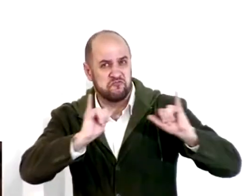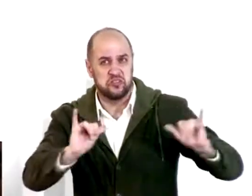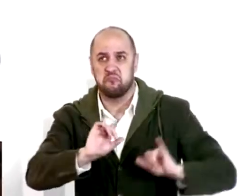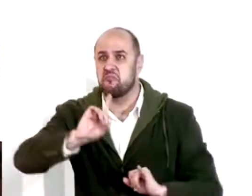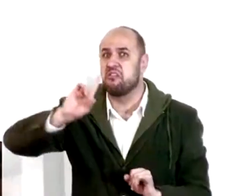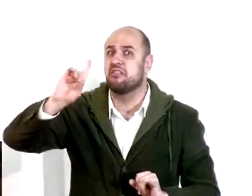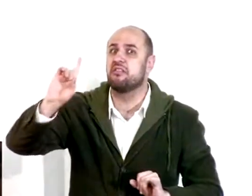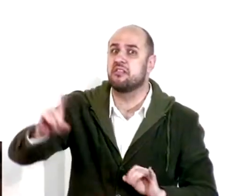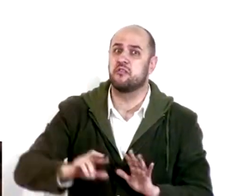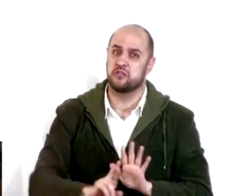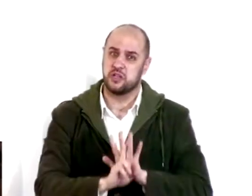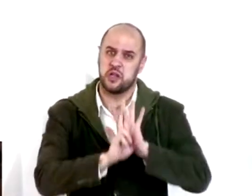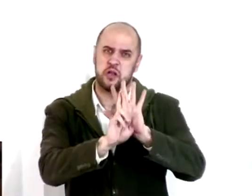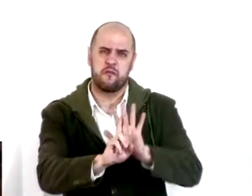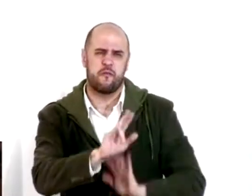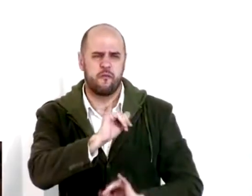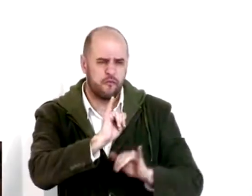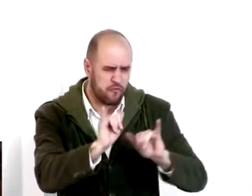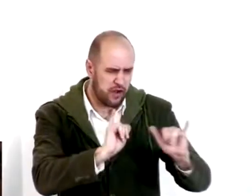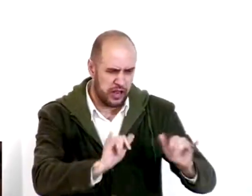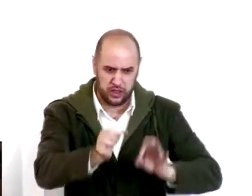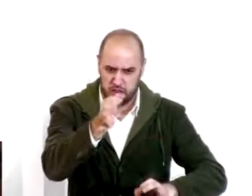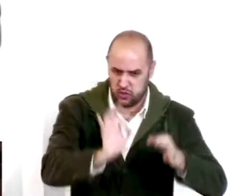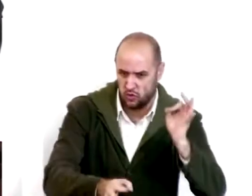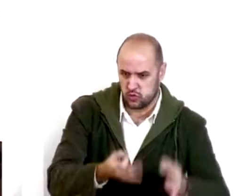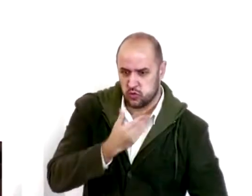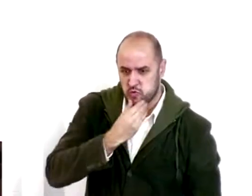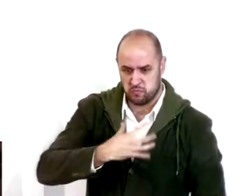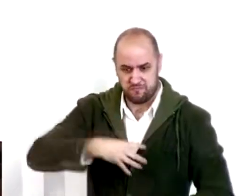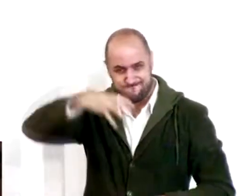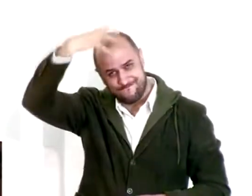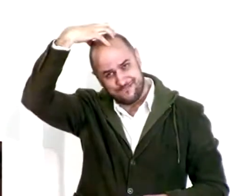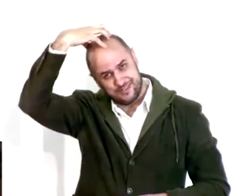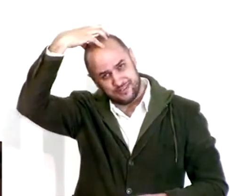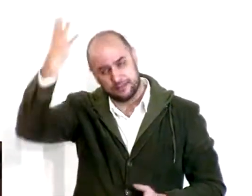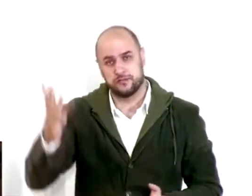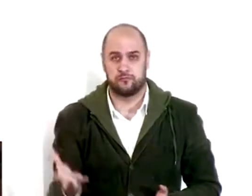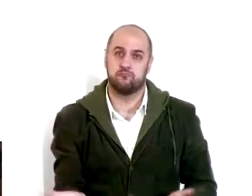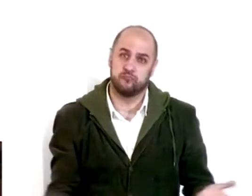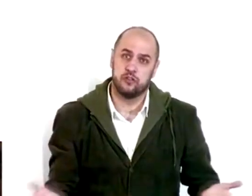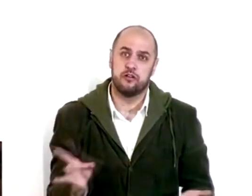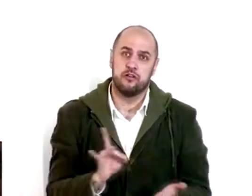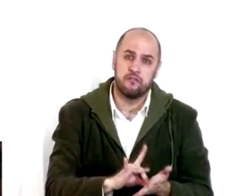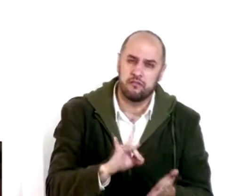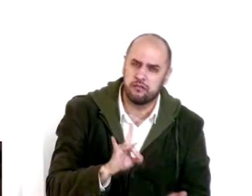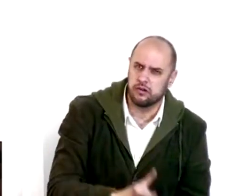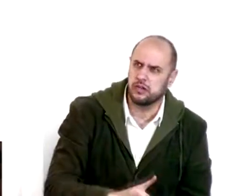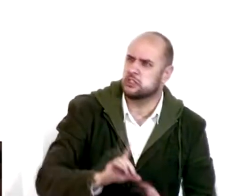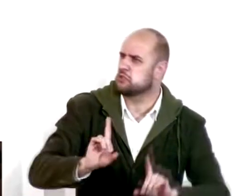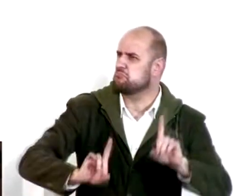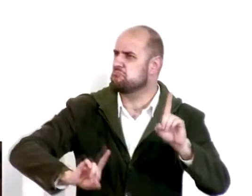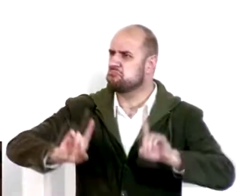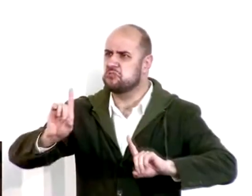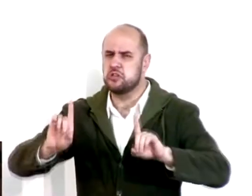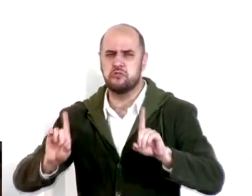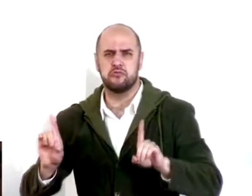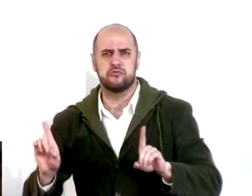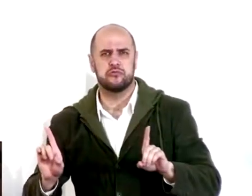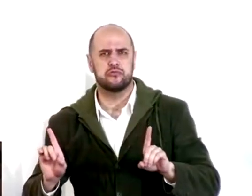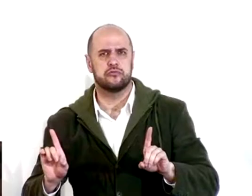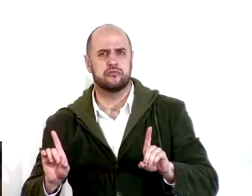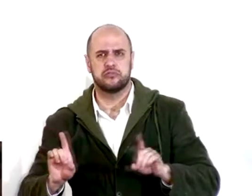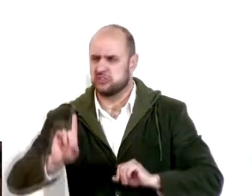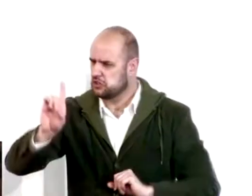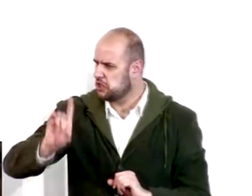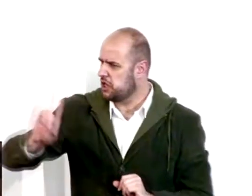Deus é representado falando aos juízes e príncipes, que na realidade eram deuses. O homem é